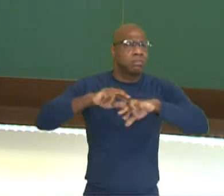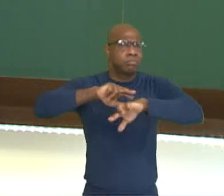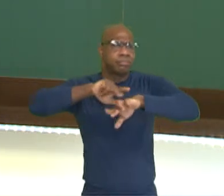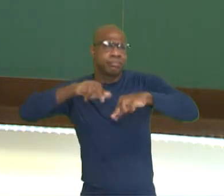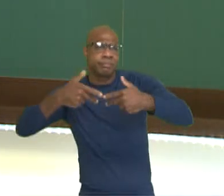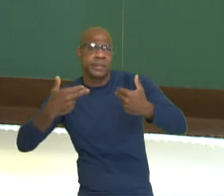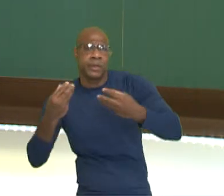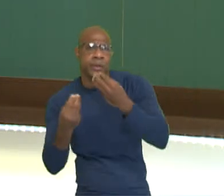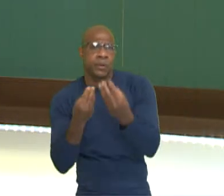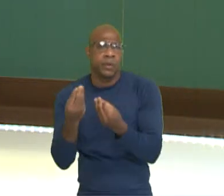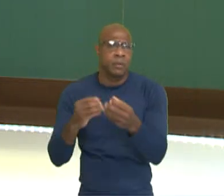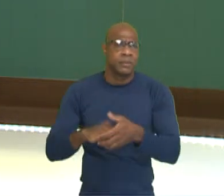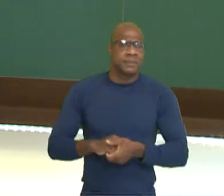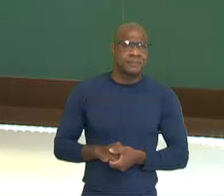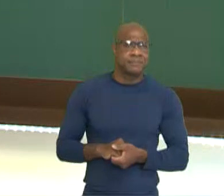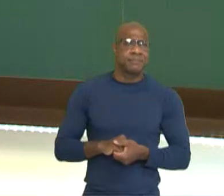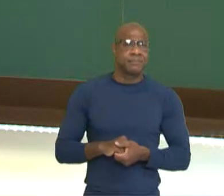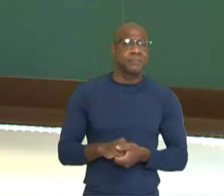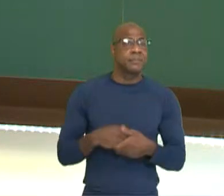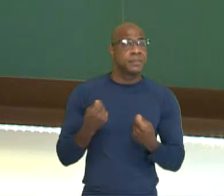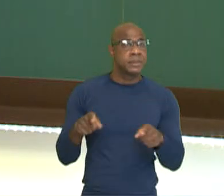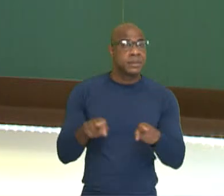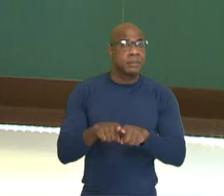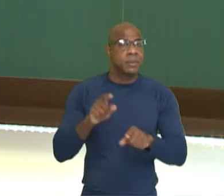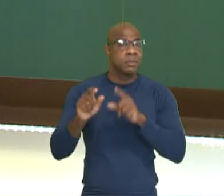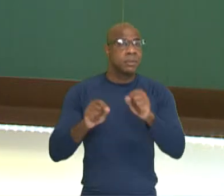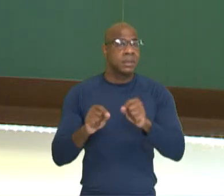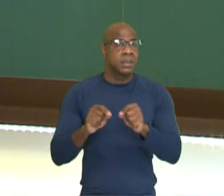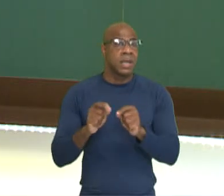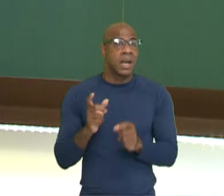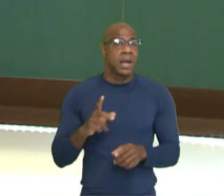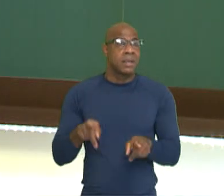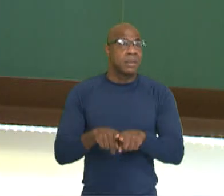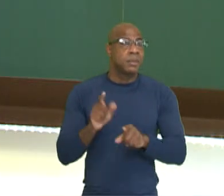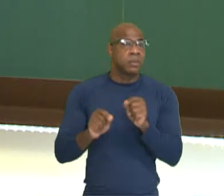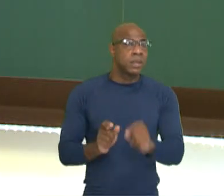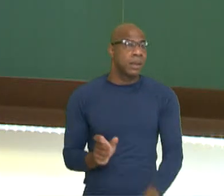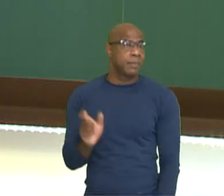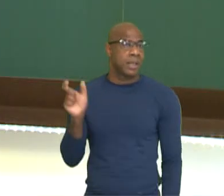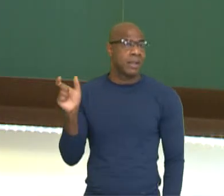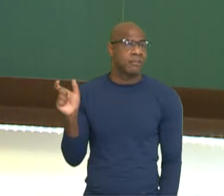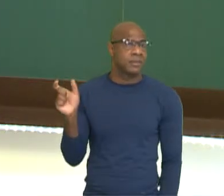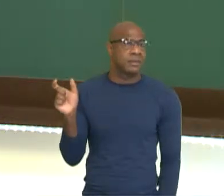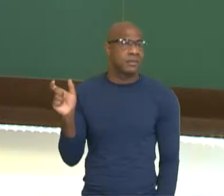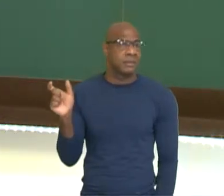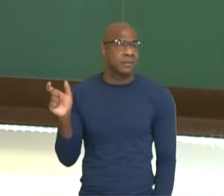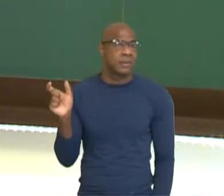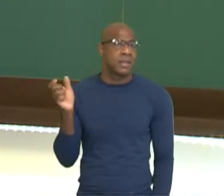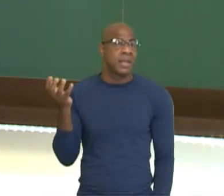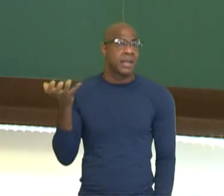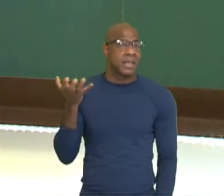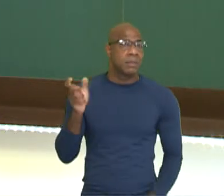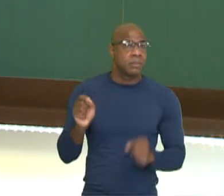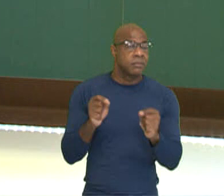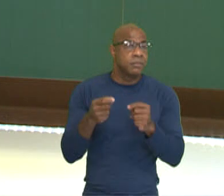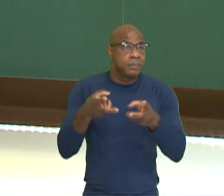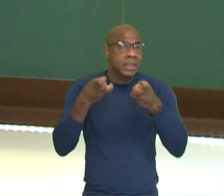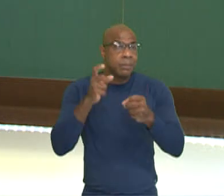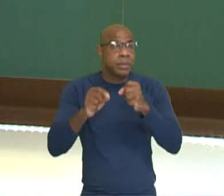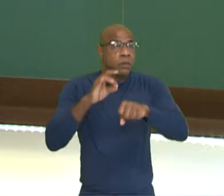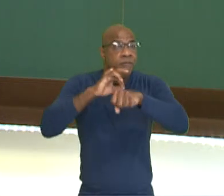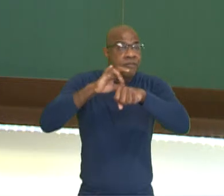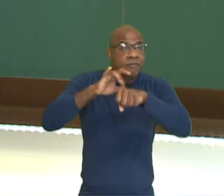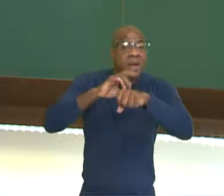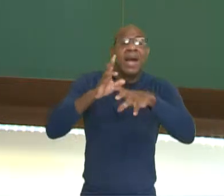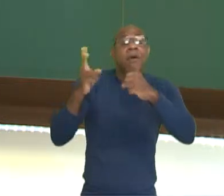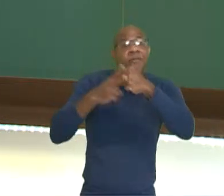quanto estudo tem que ter. Você está vendo a parte do glamour. Aqui, nós queremos que você veja os verbos. Quais são os